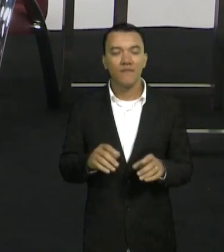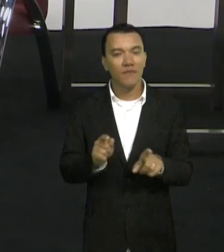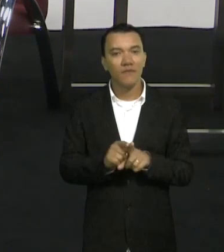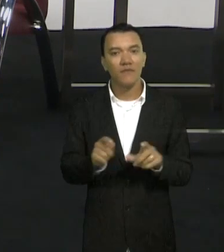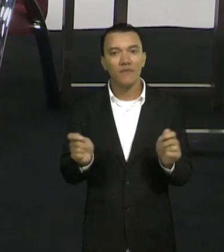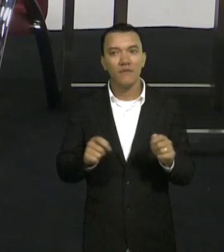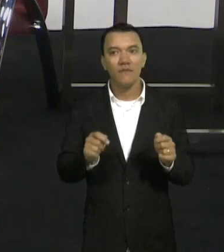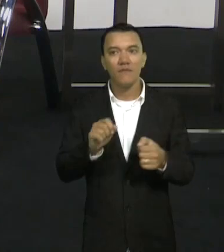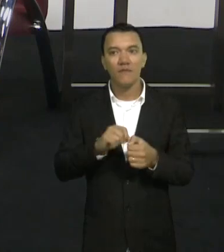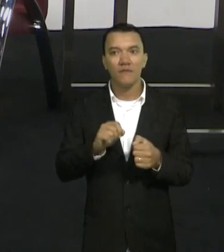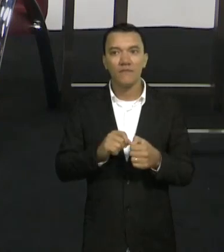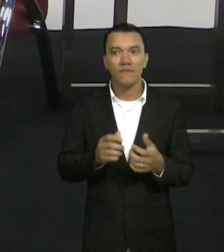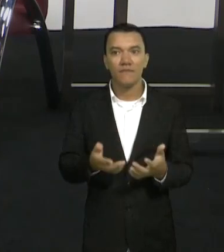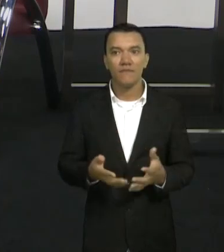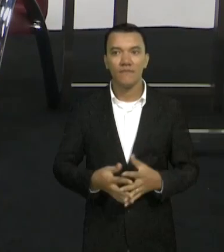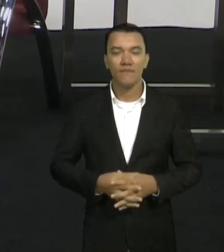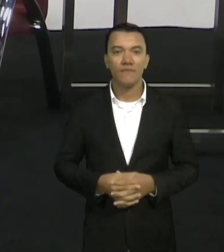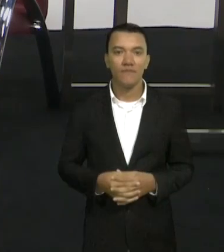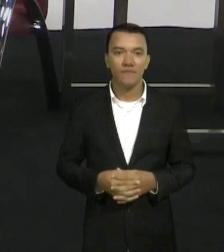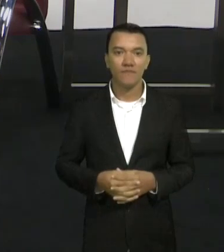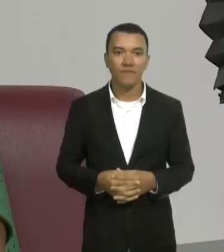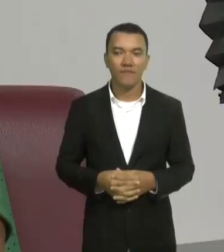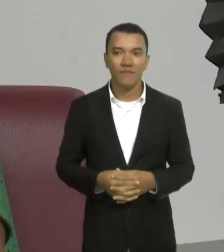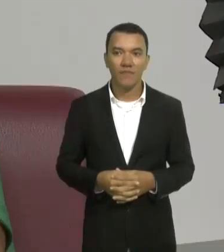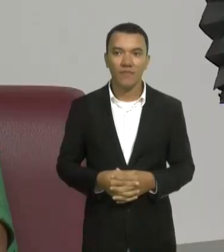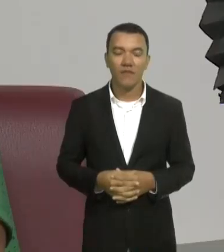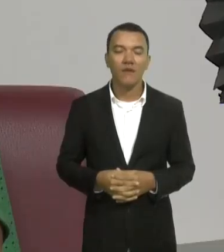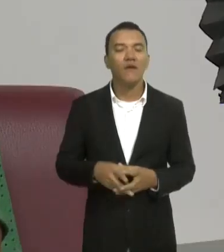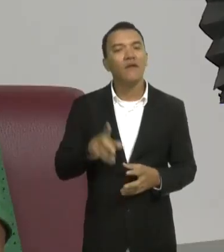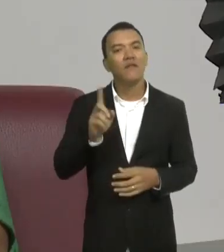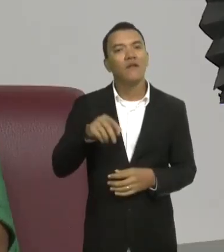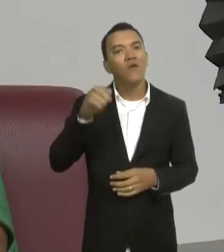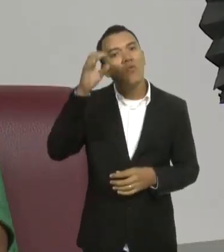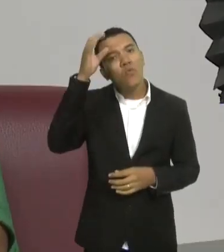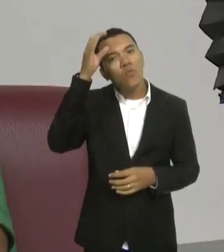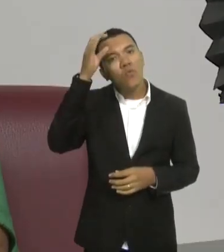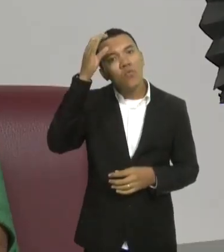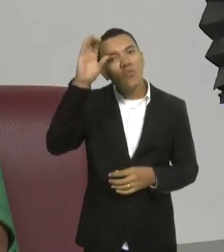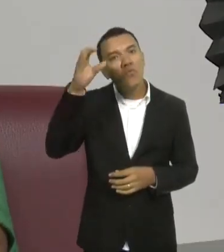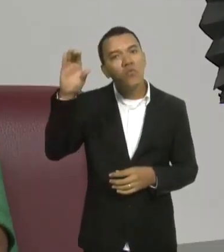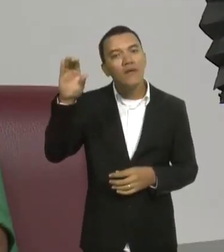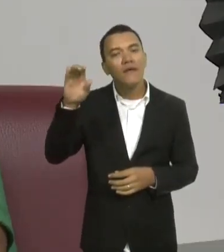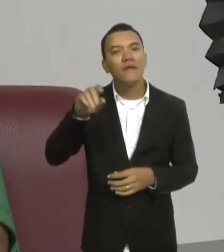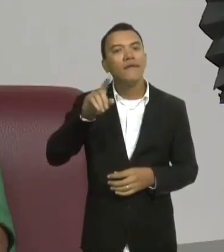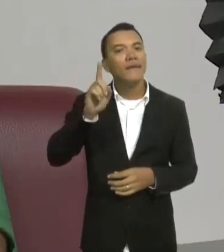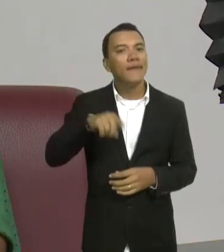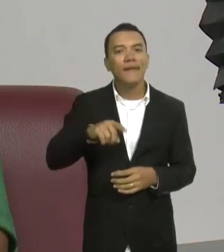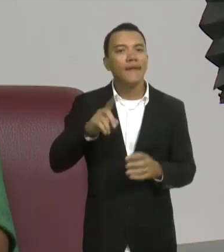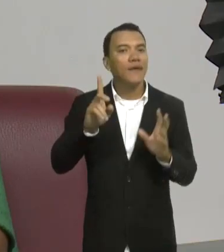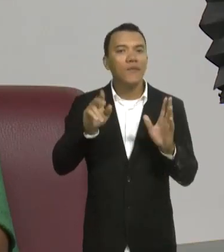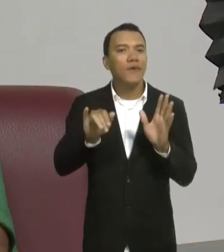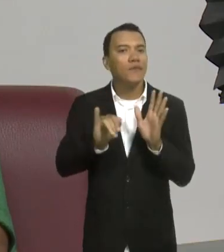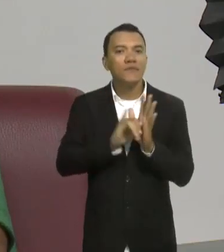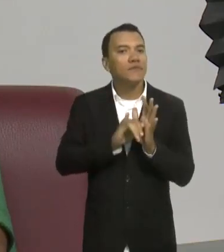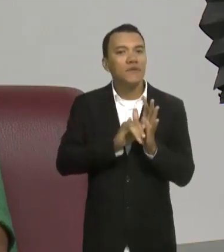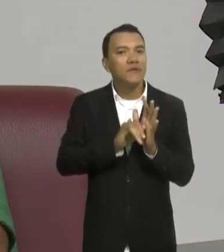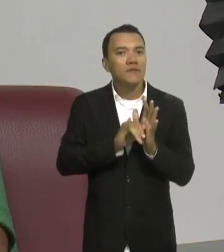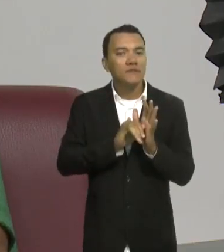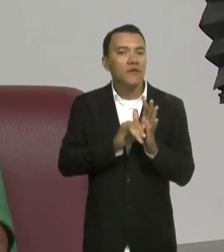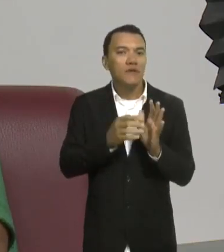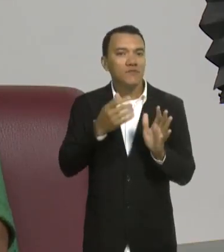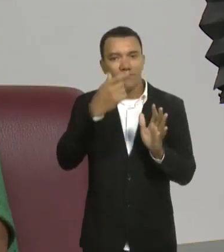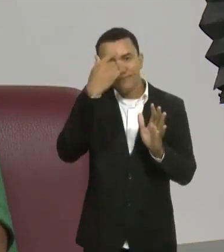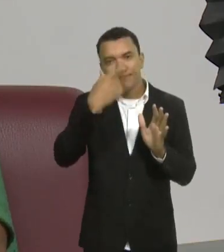fazer? E que a cultura é assim, é a nossa identidade. O Bumba Meu Boi hoje é a nossa